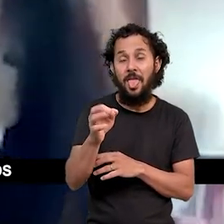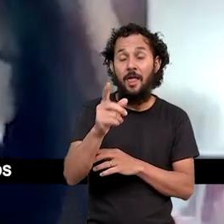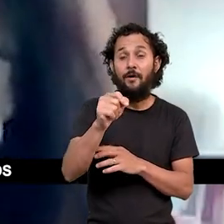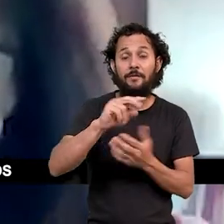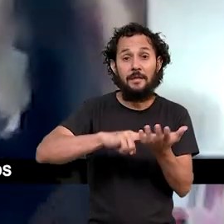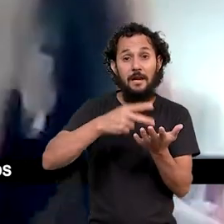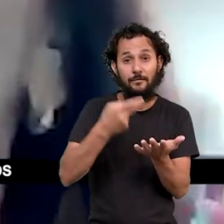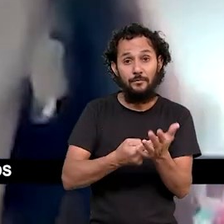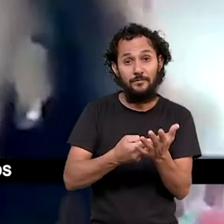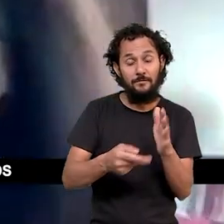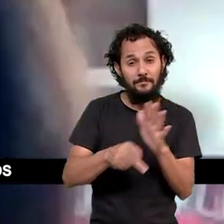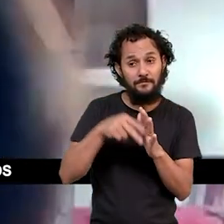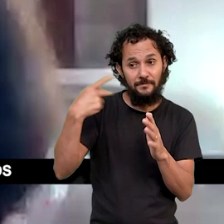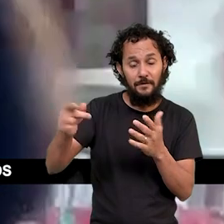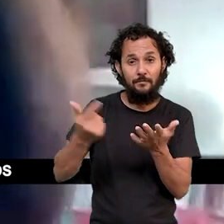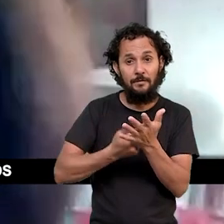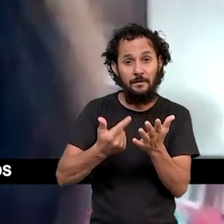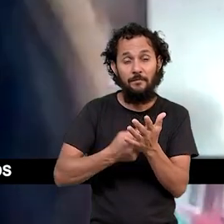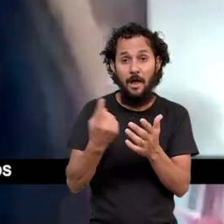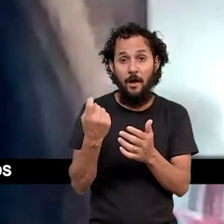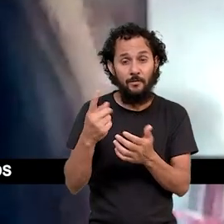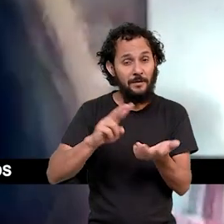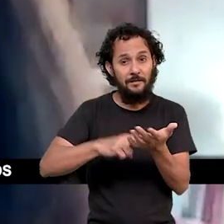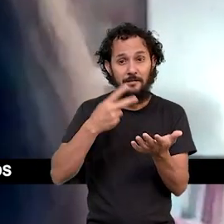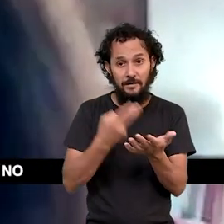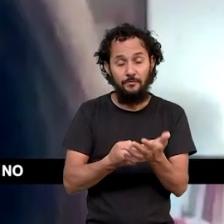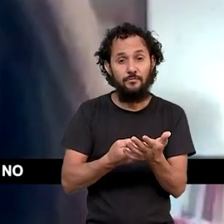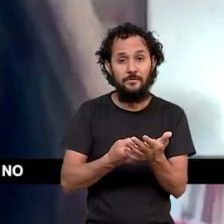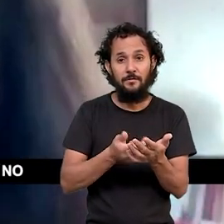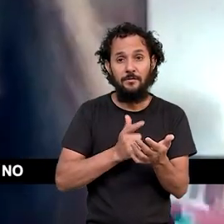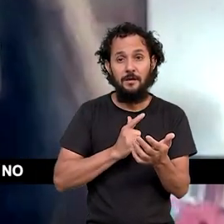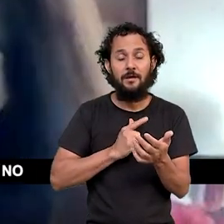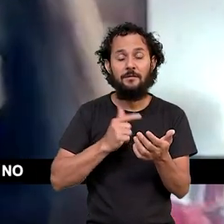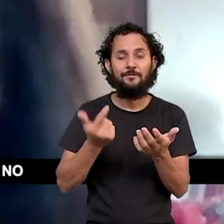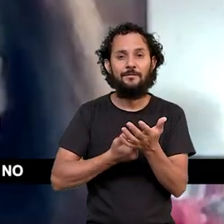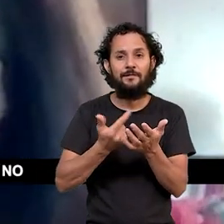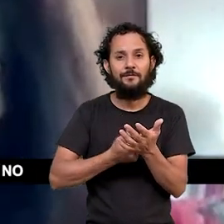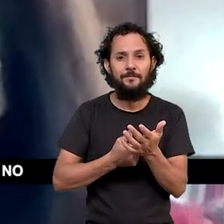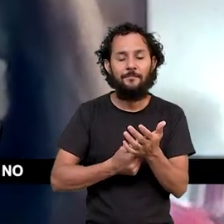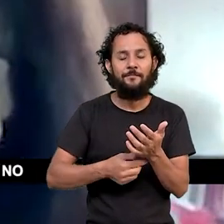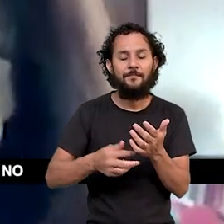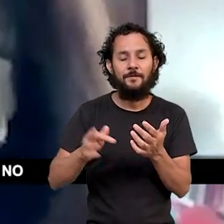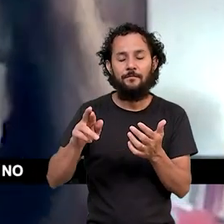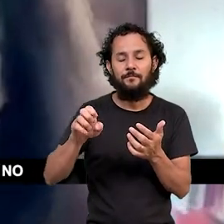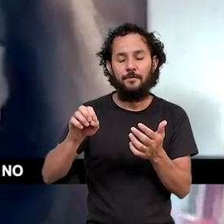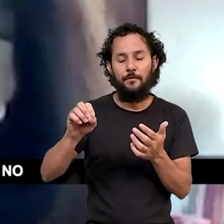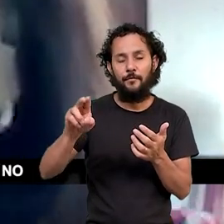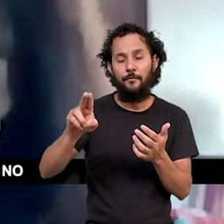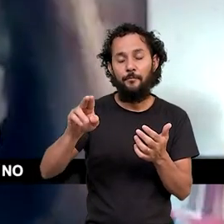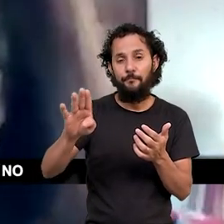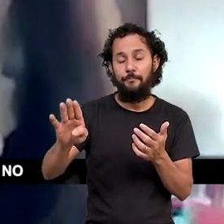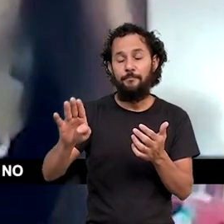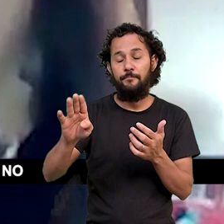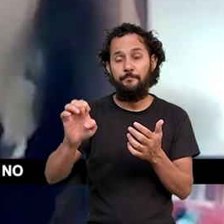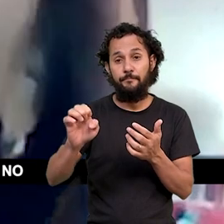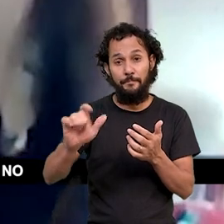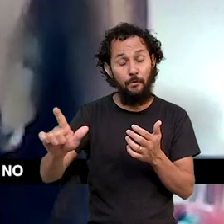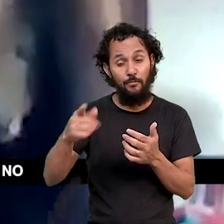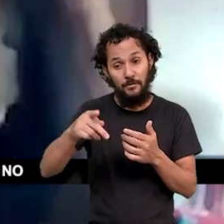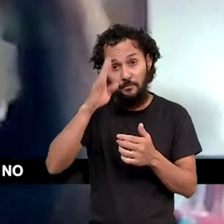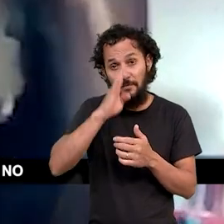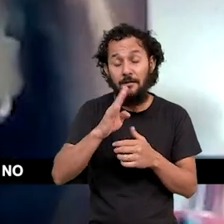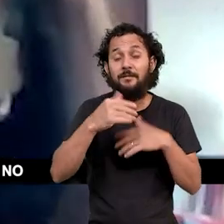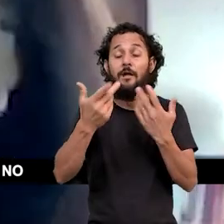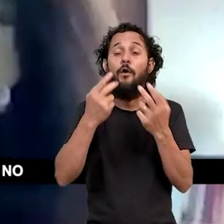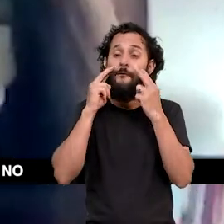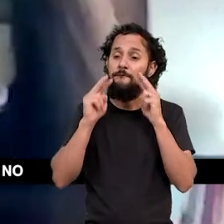de Pelotas, fez a tradução da obra dele, então é a única tradução que nós temos dessa obra de Froebel no Brasil. Né? E aí nós vamos